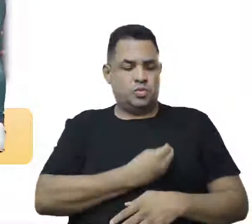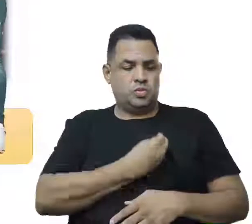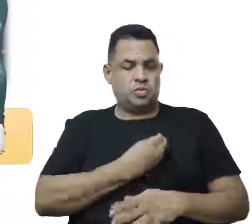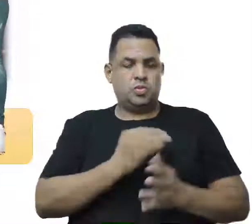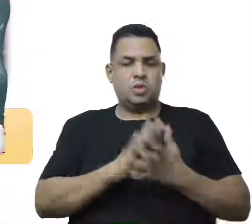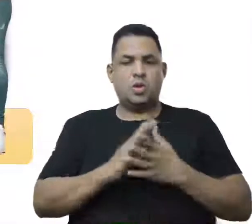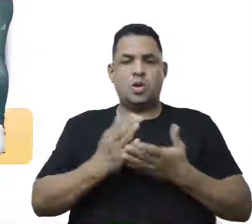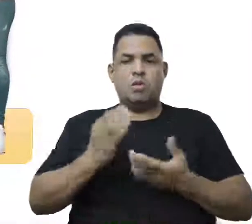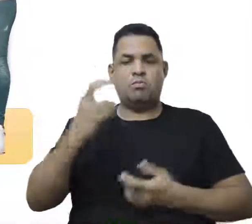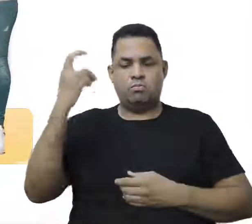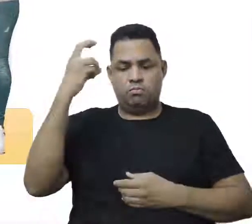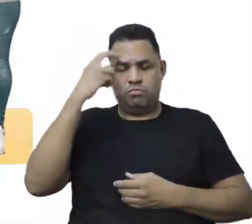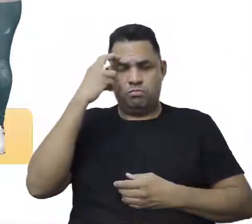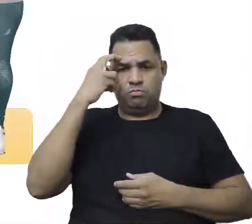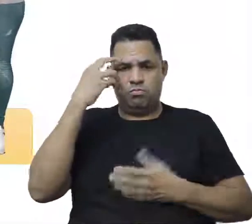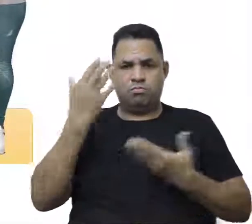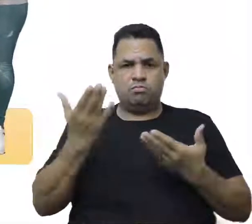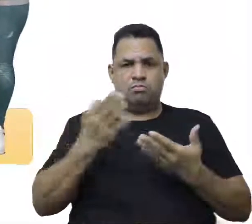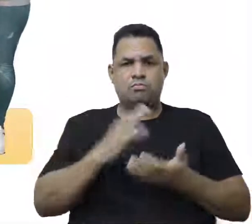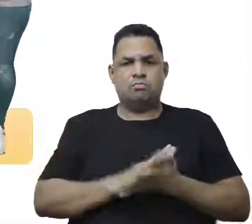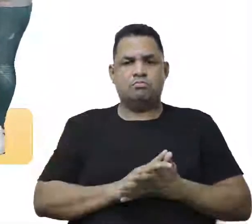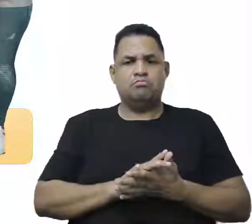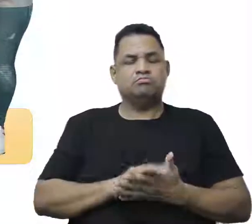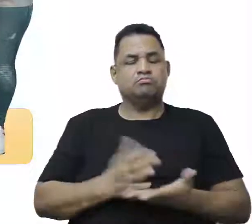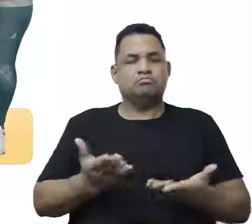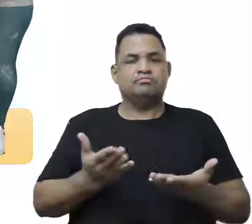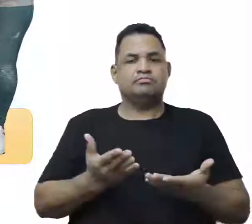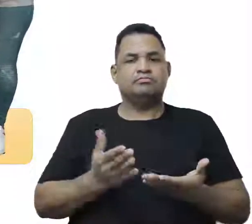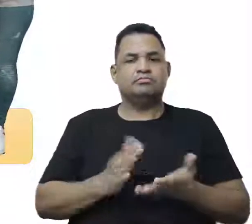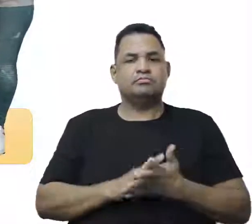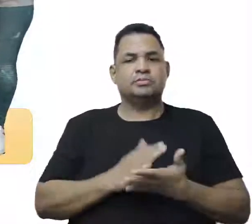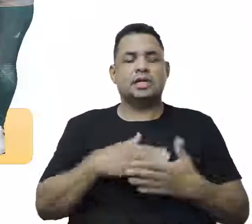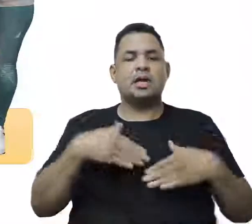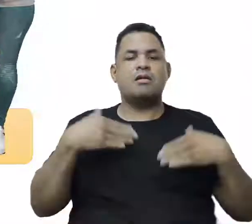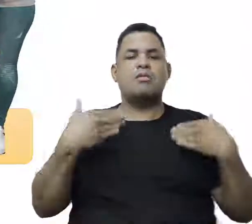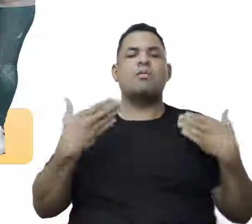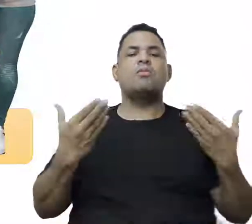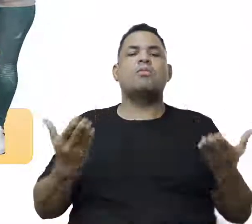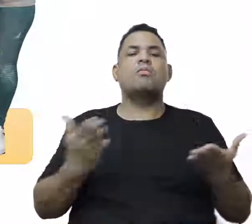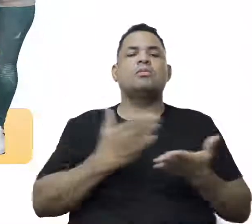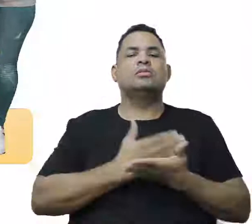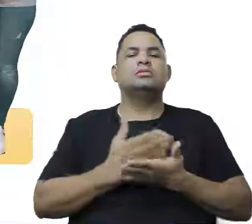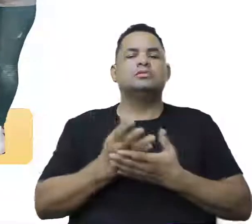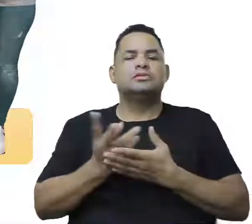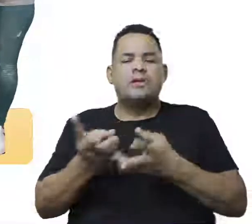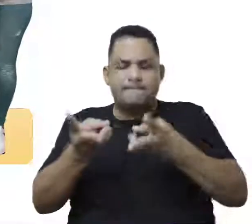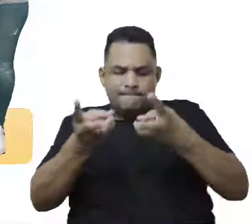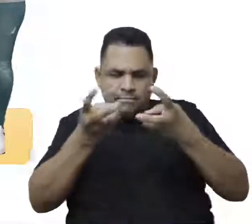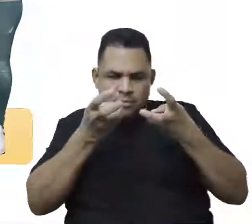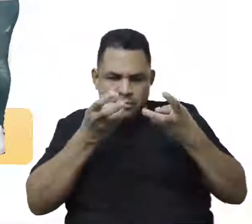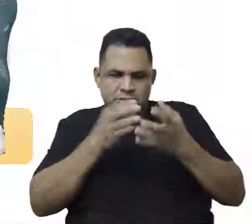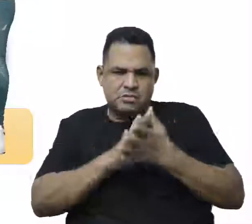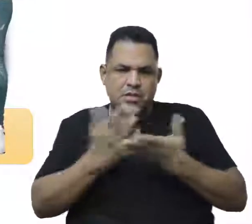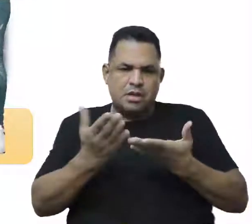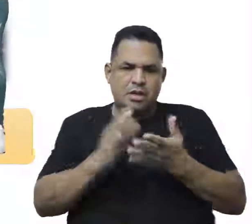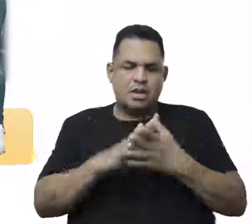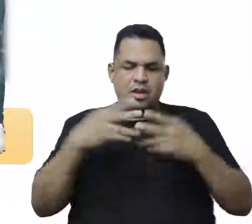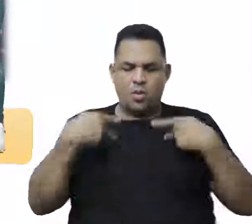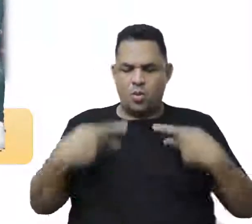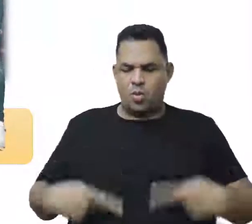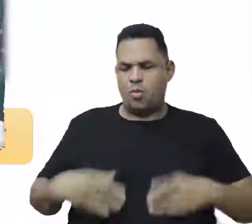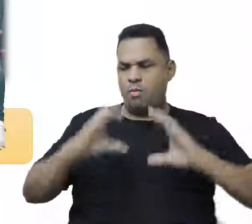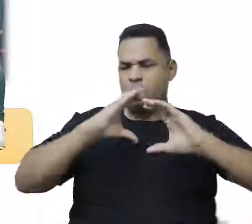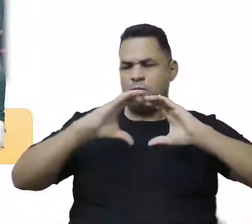questão cultural, muitas das vezes você é mais retraído. E a partir do momento que você vai descobrindo que esse corpo comunica, que